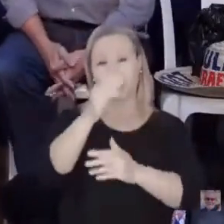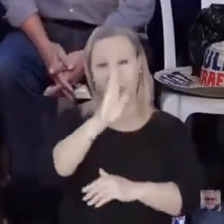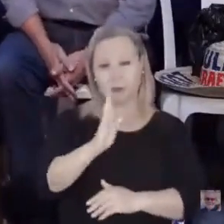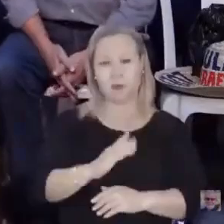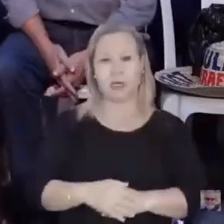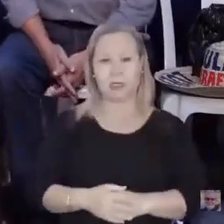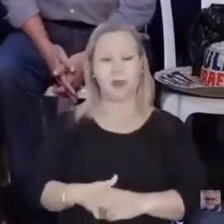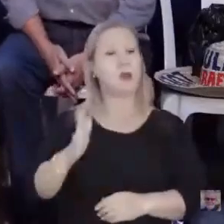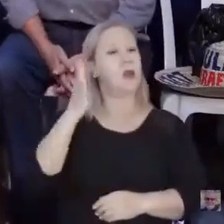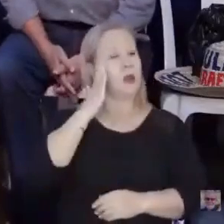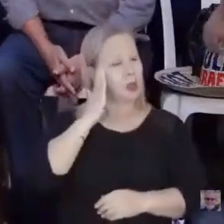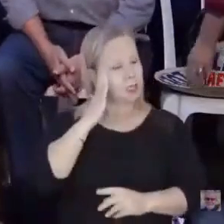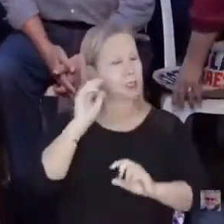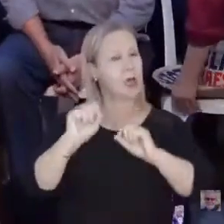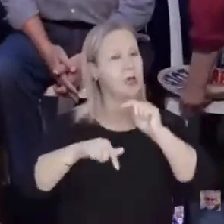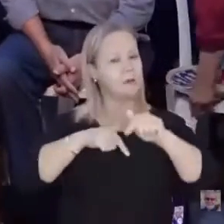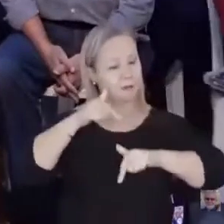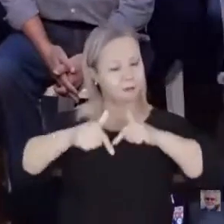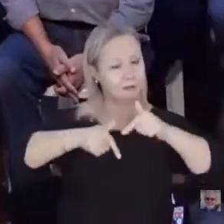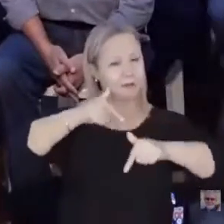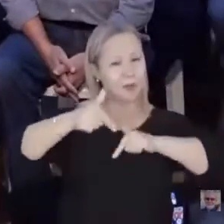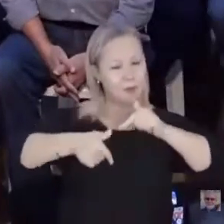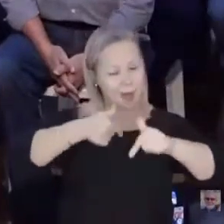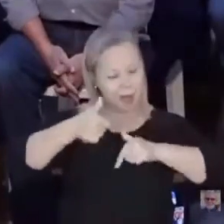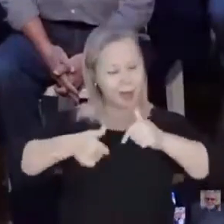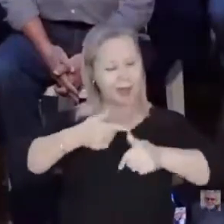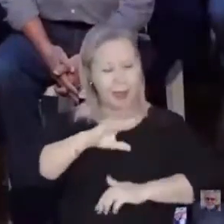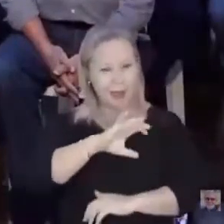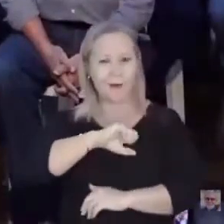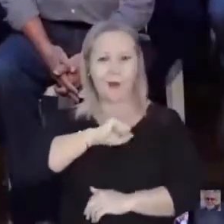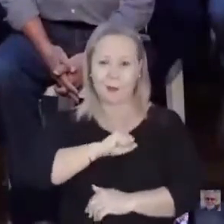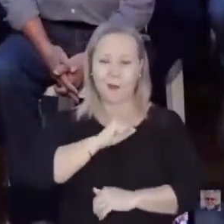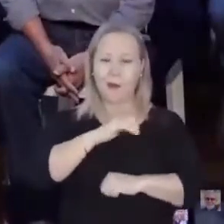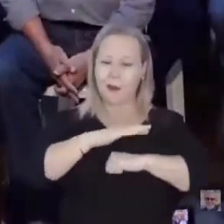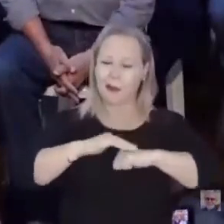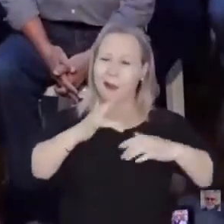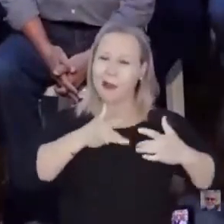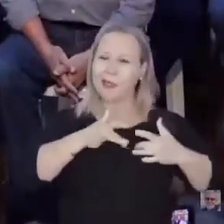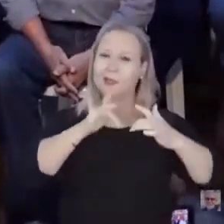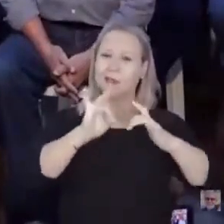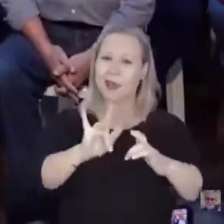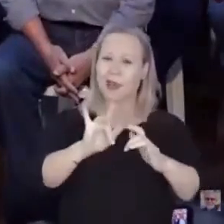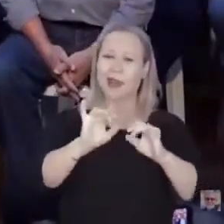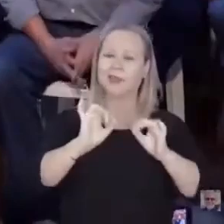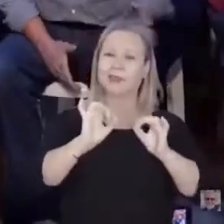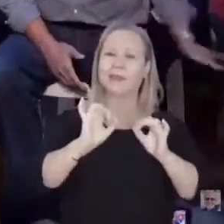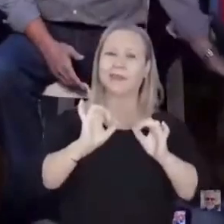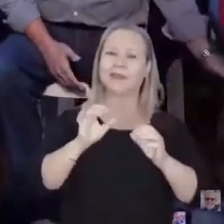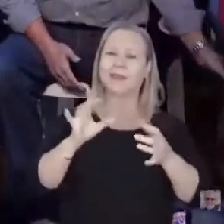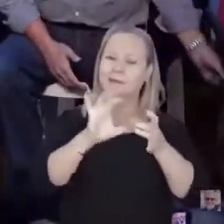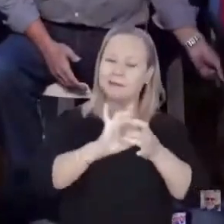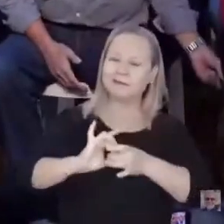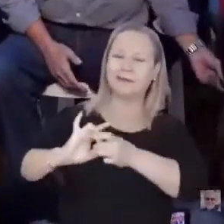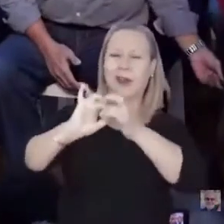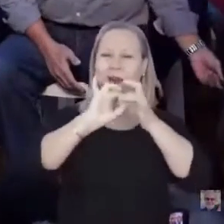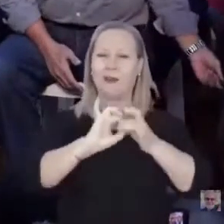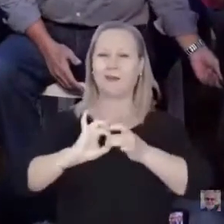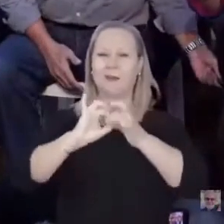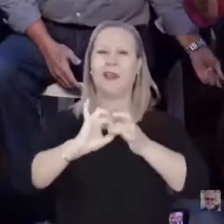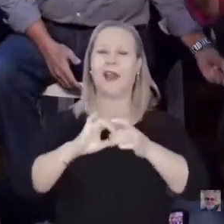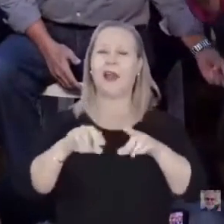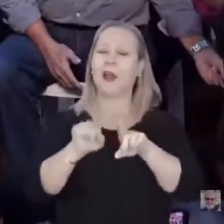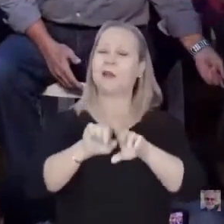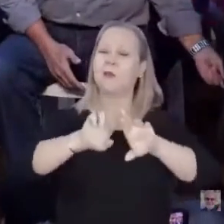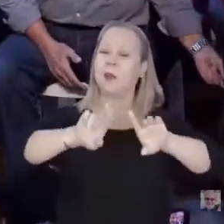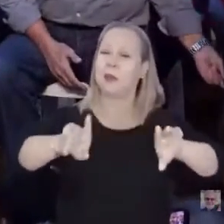que é o trabalho, que é o amor, que é a solidariedade, que é a comunhão, que é a unidade mesmo na diversidade